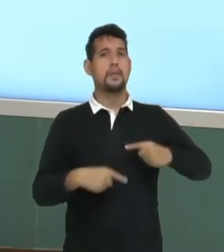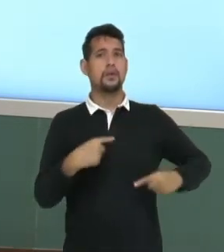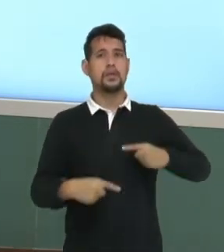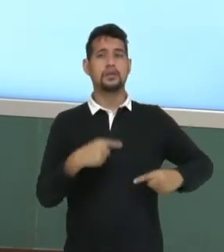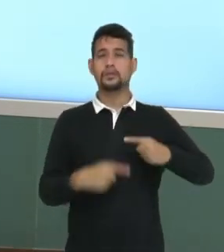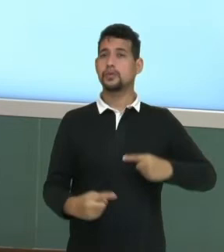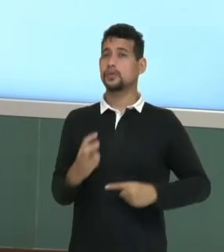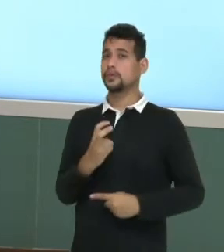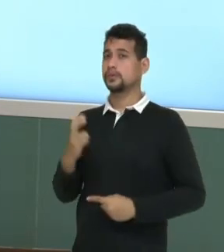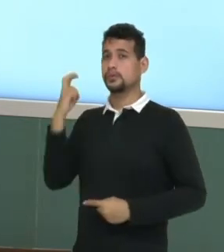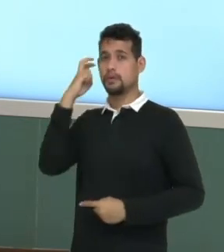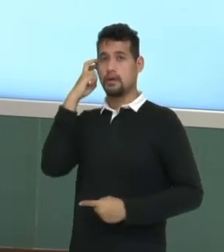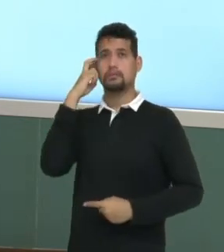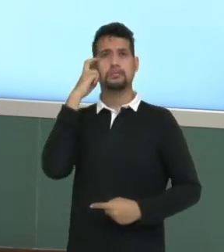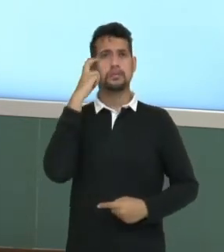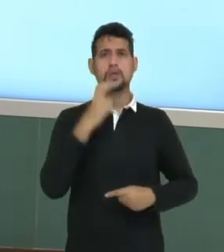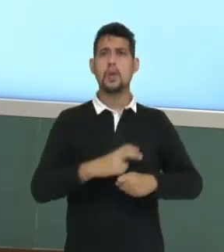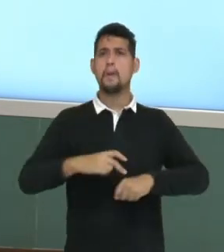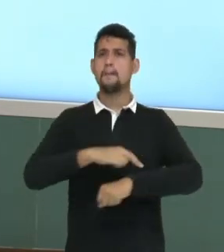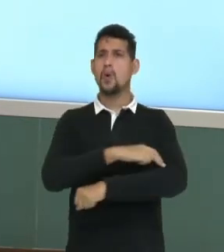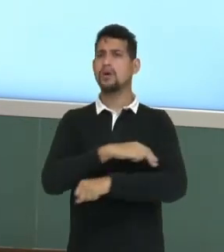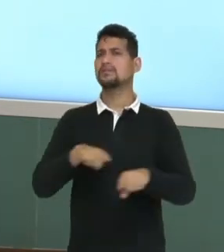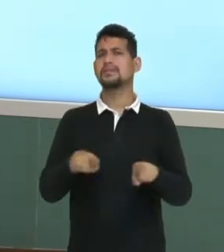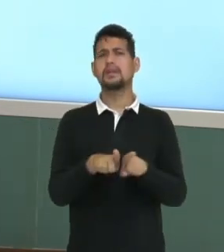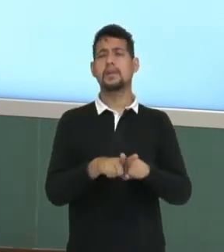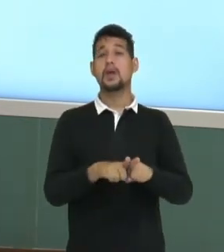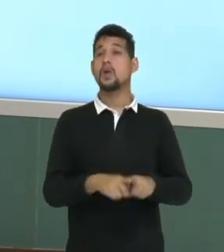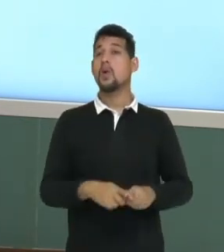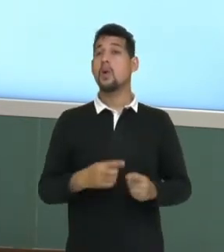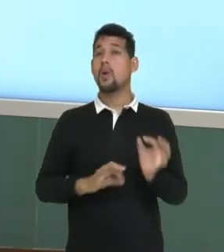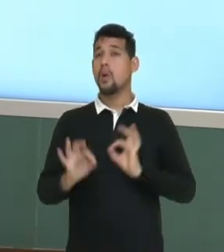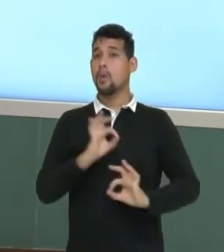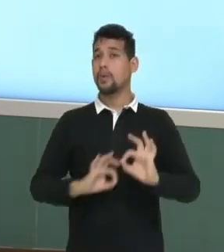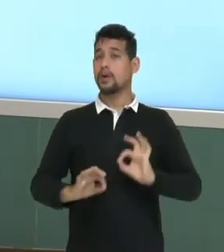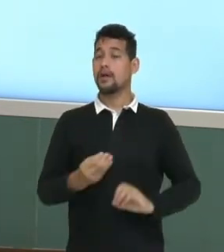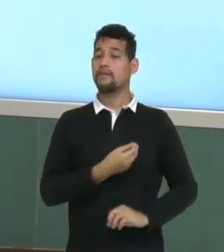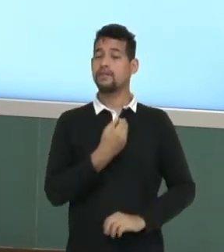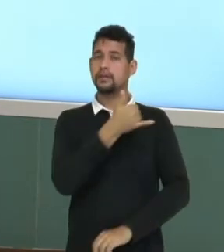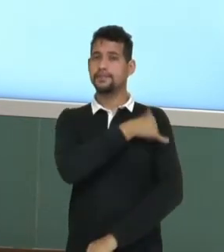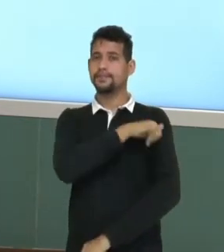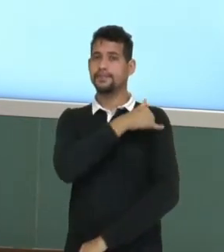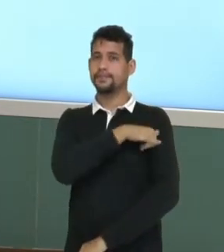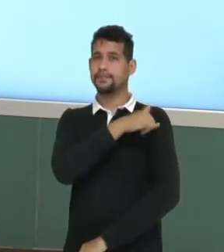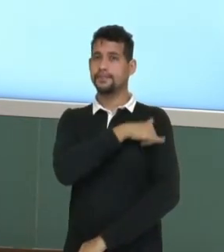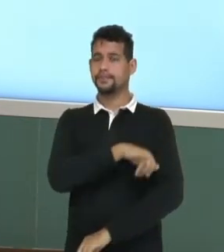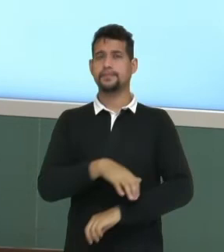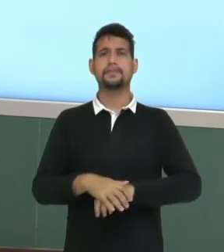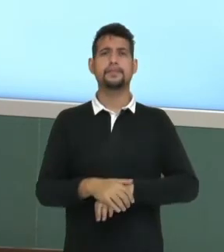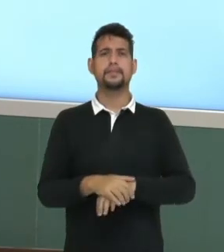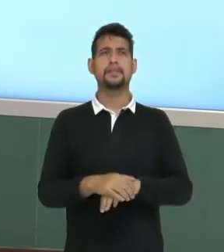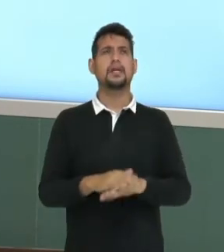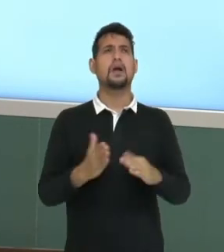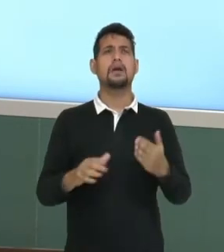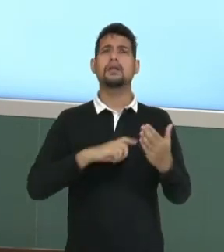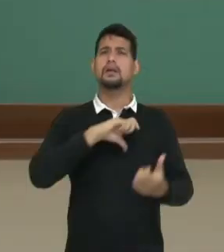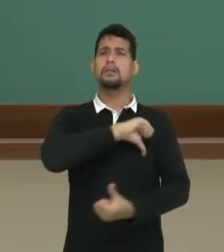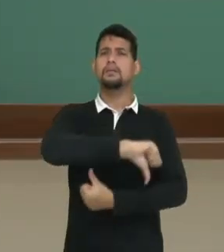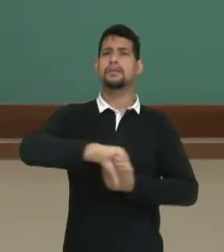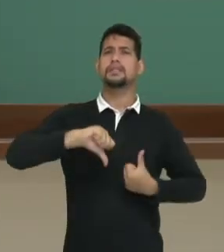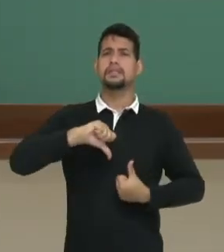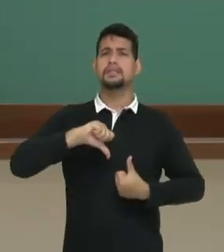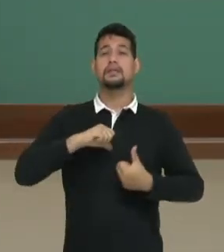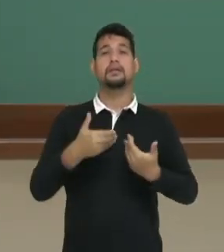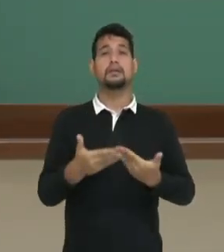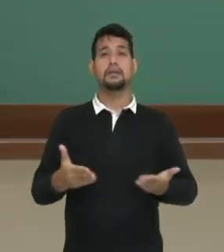culturais, né, de moda, de comportamento na vida do Rio de Janeiro, né? E aqui as mudanças, né, com a abertura